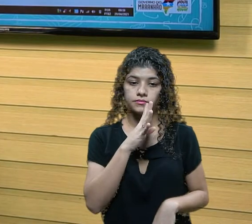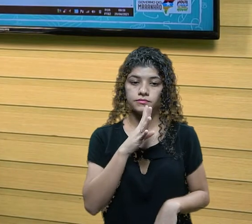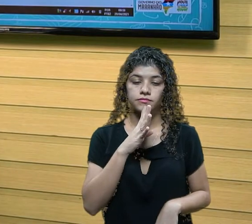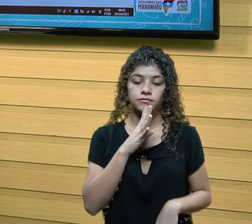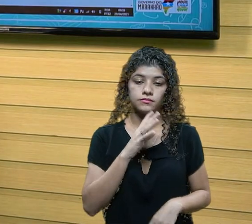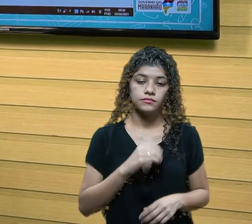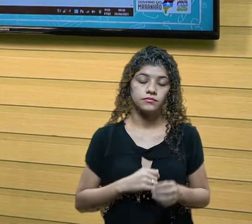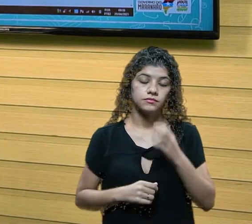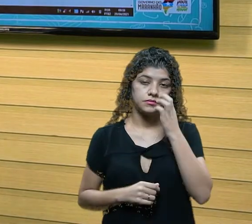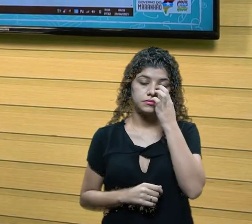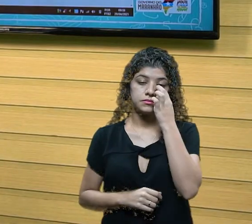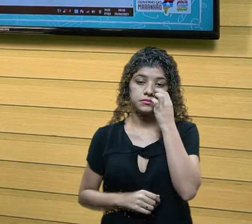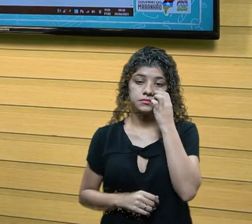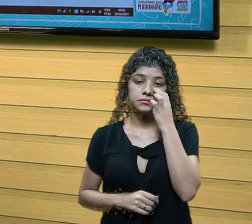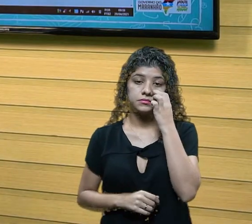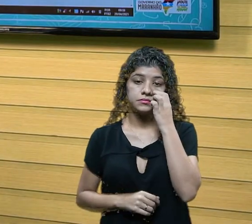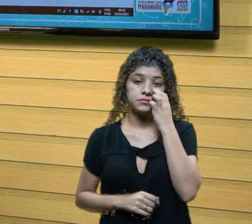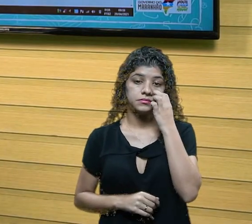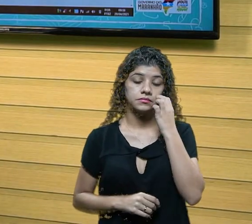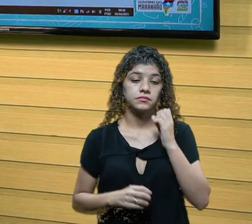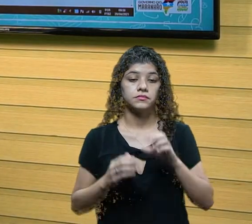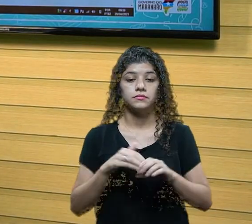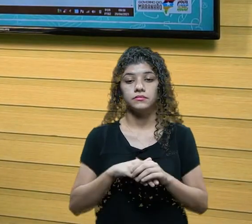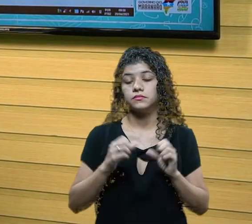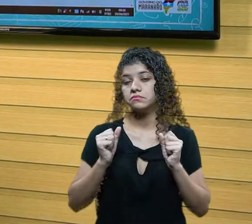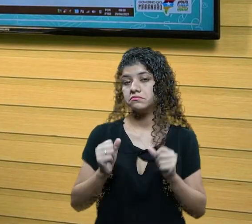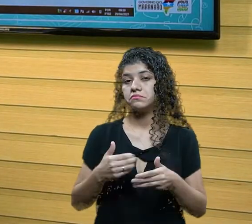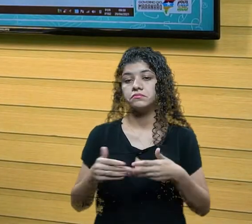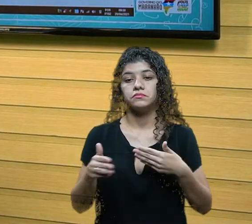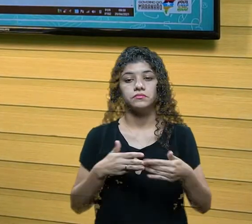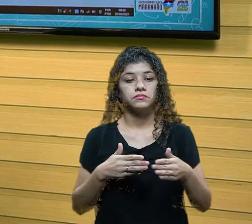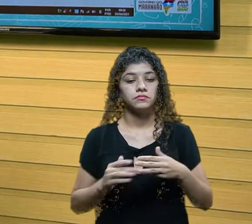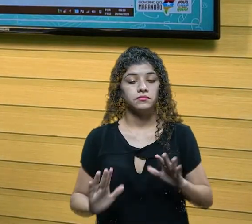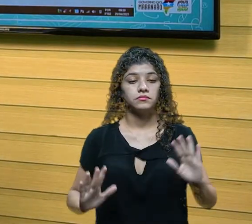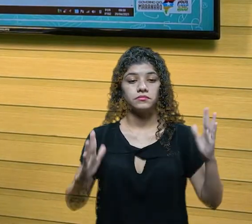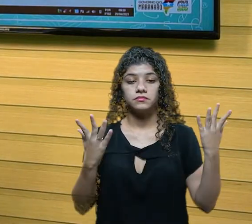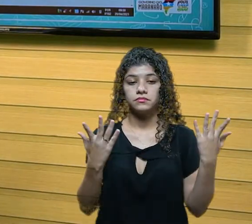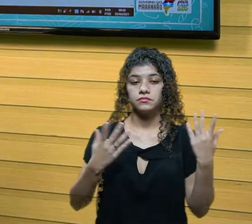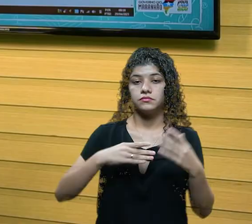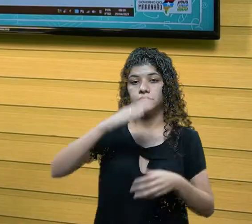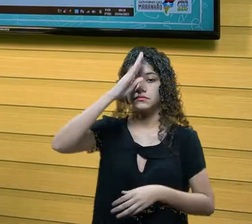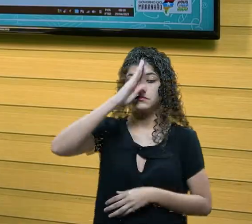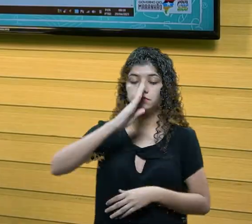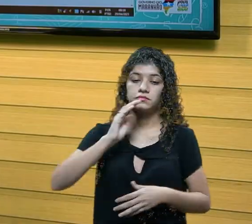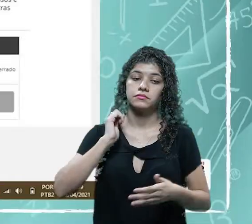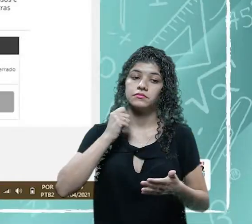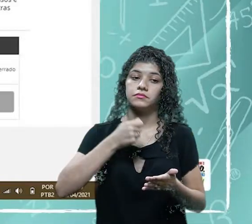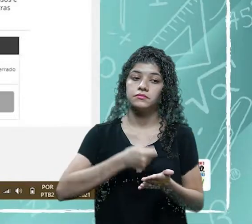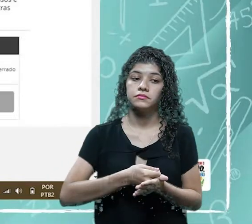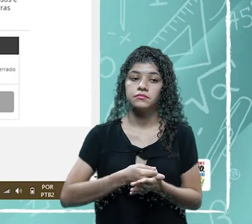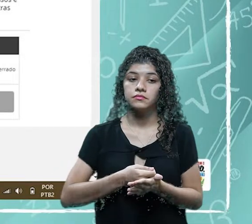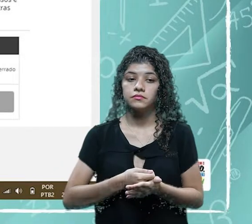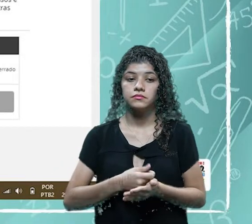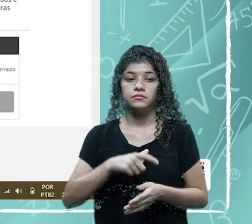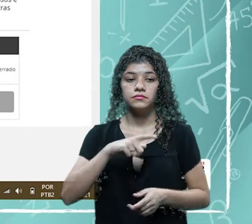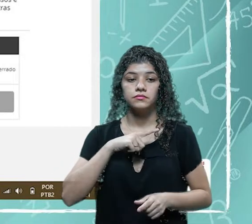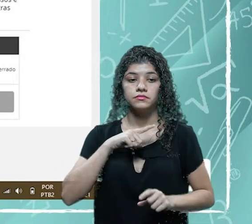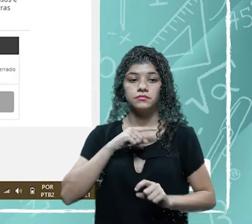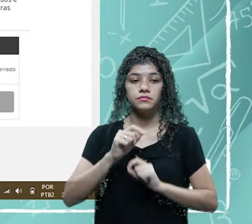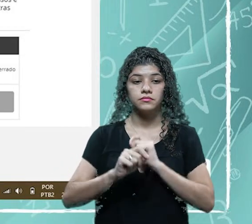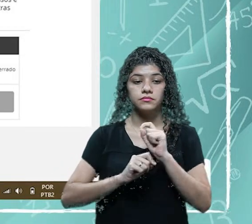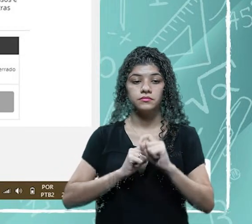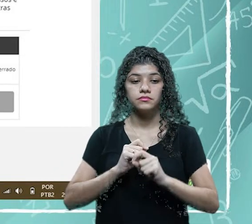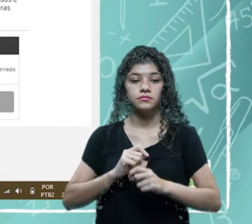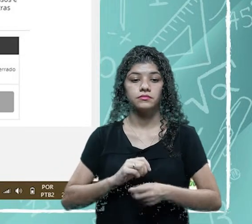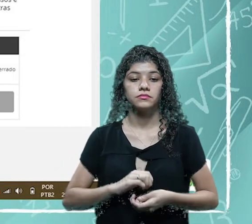né que os ímpar né dentro dele a gente pode fazer qualquer vento decide se vai ser pago não então aqui a gente tem um